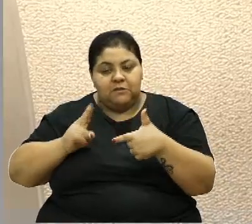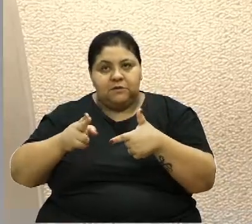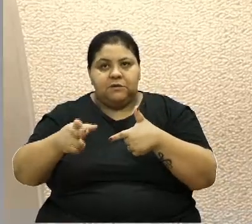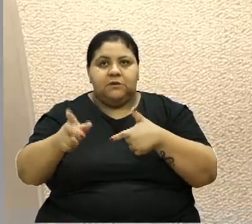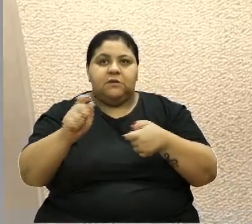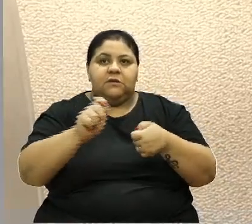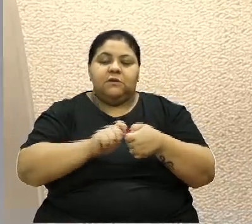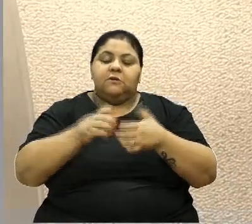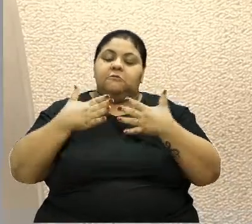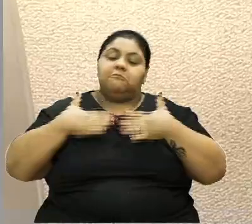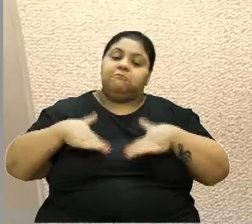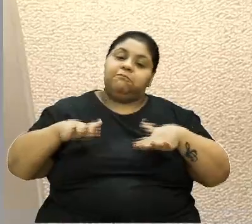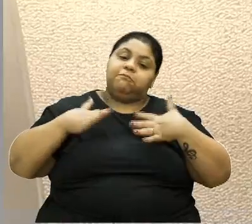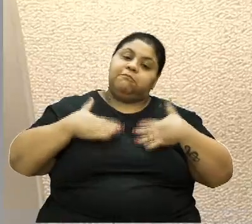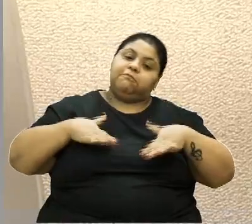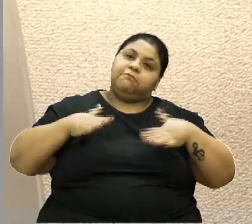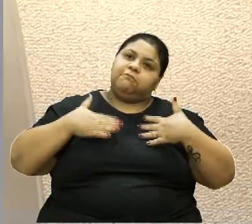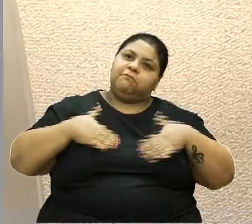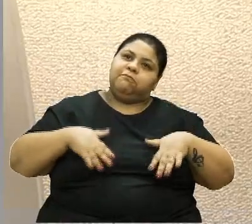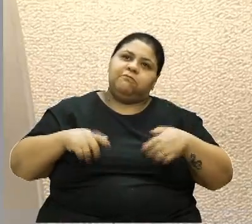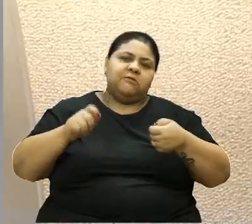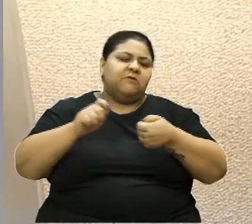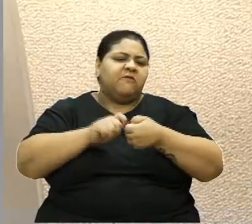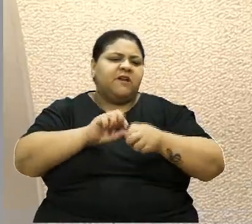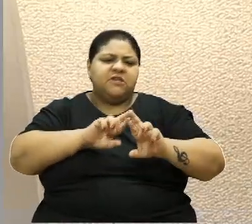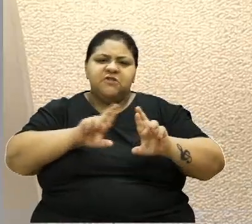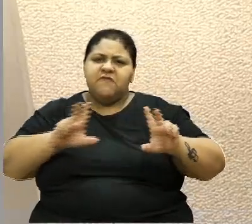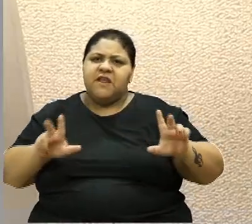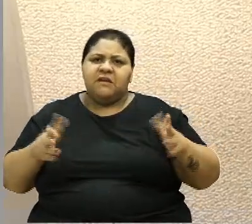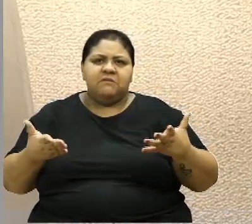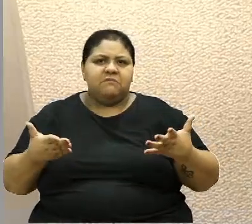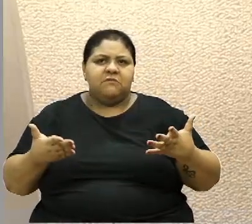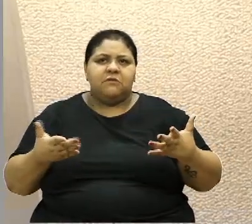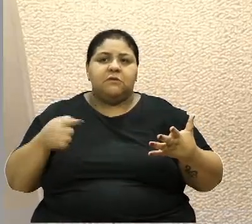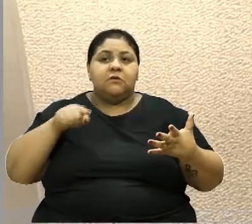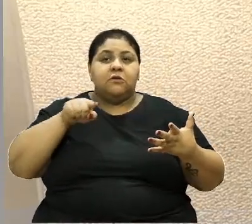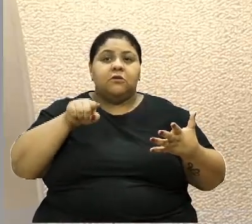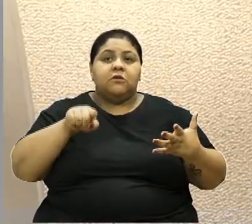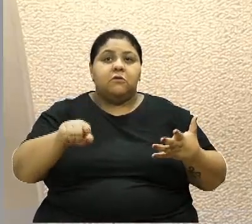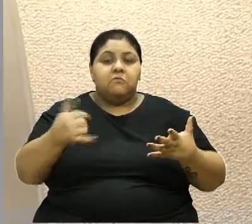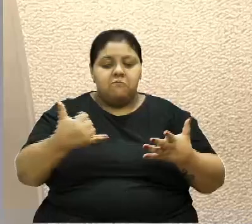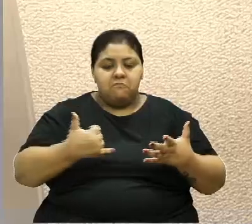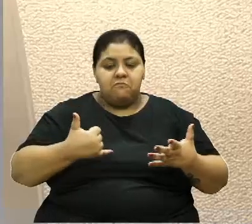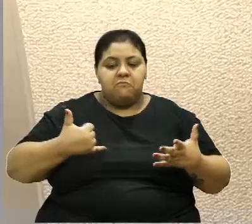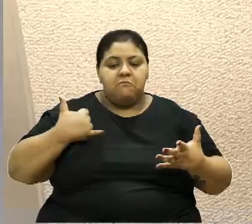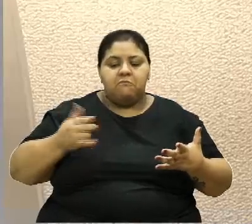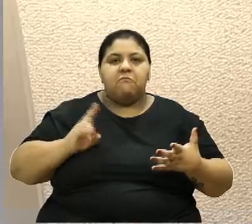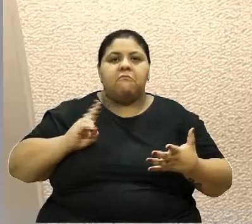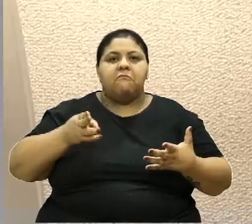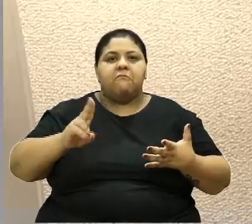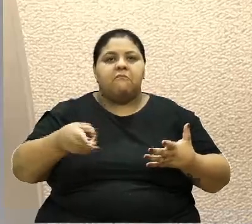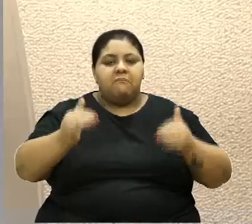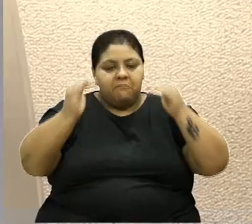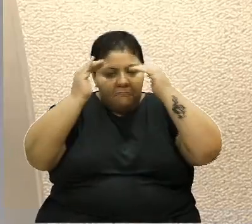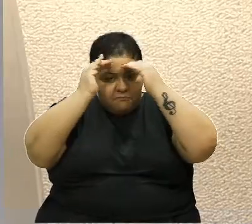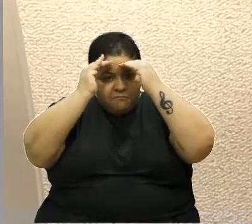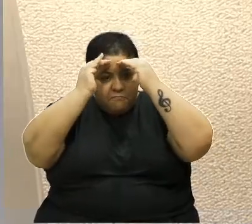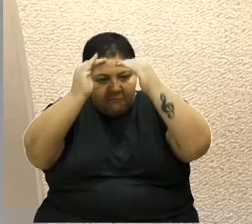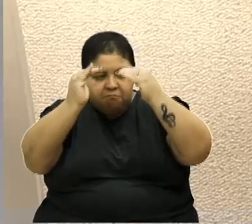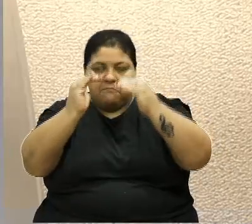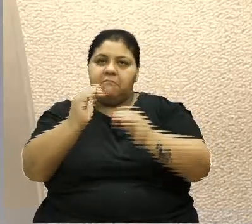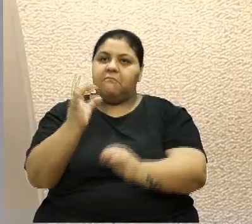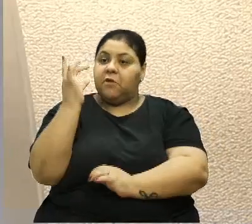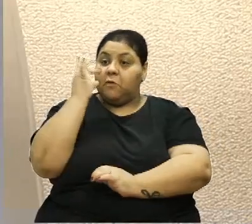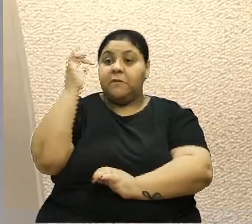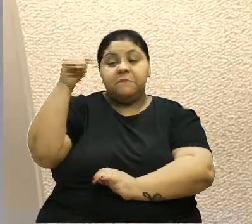com tranquilidade, sem fazer diferença para esse ou aquele, o senhor nos honrou e continua nos honrando com a sua